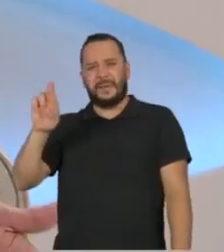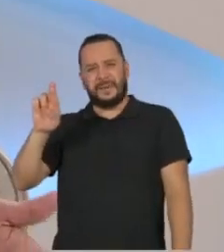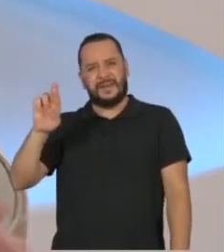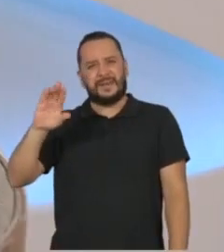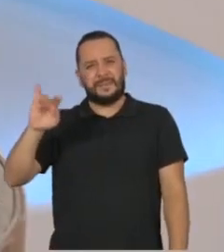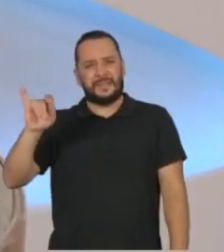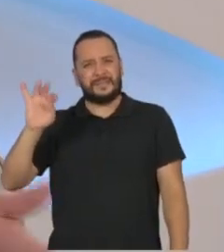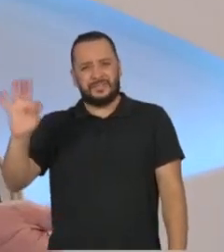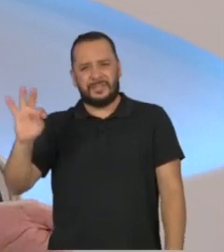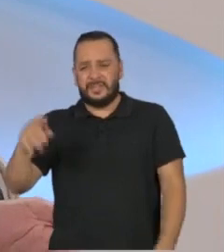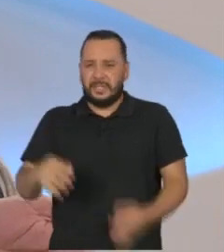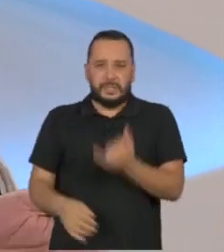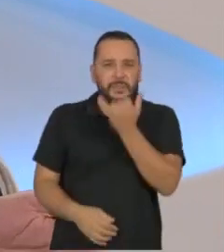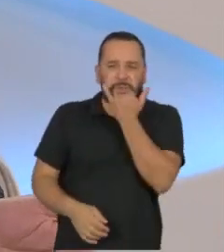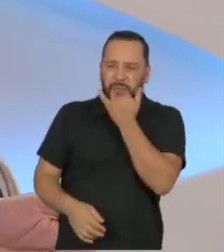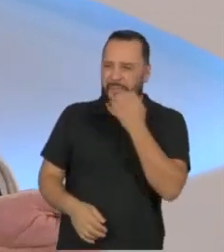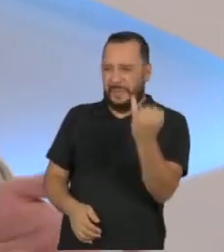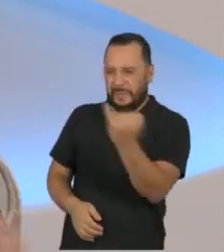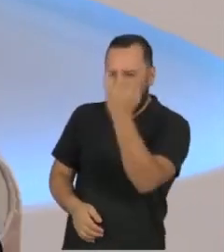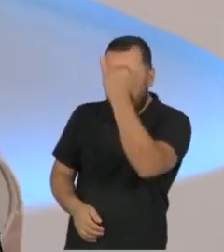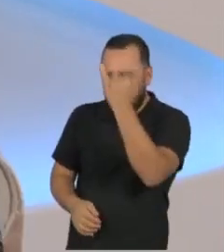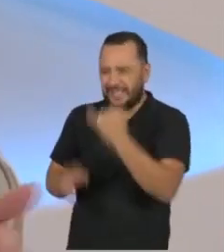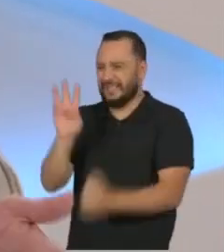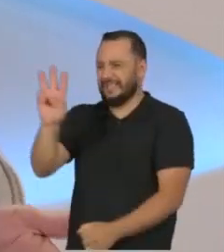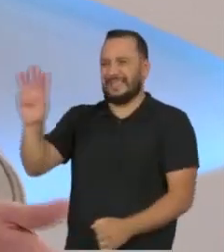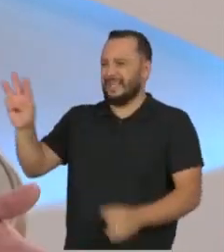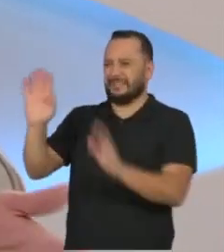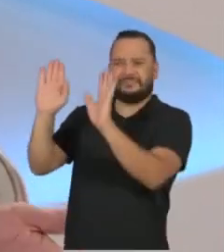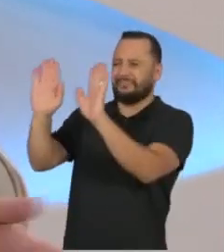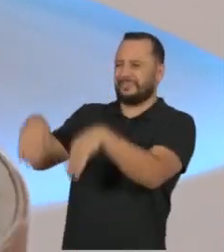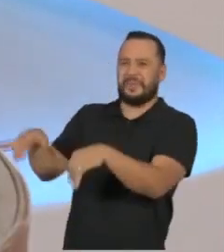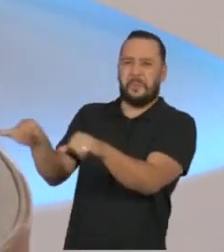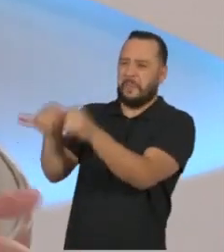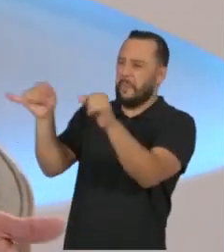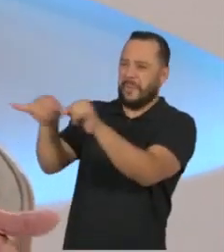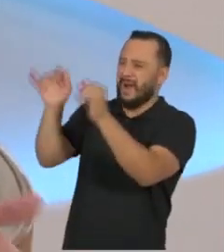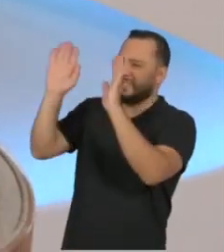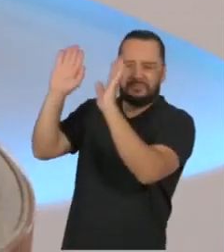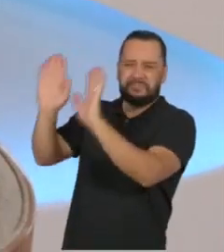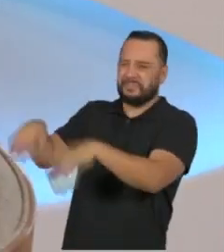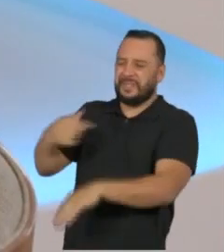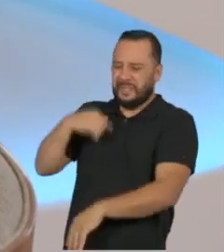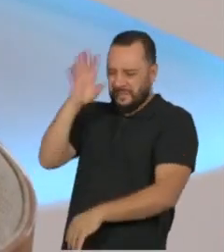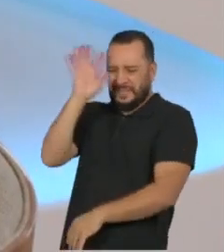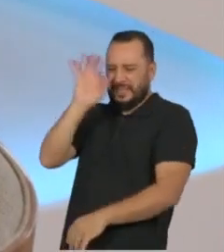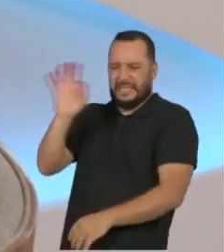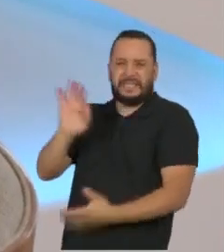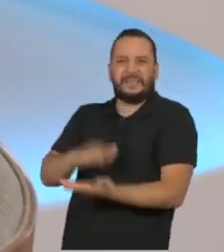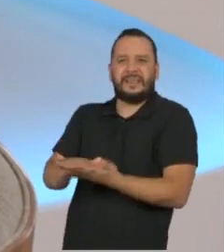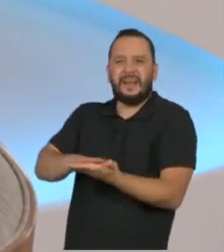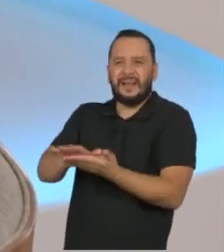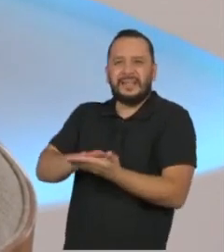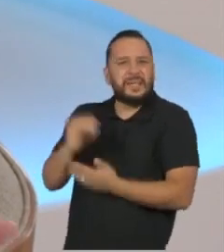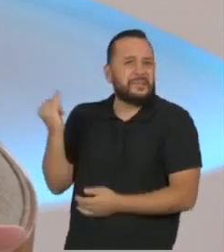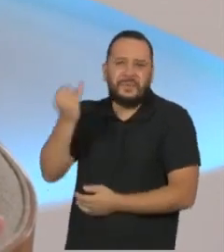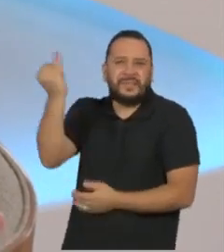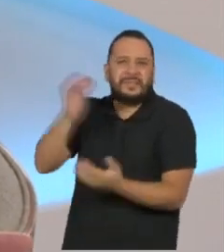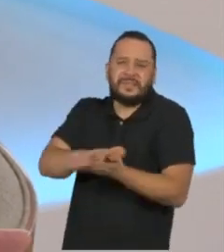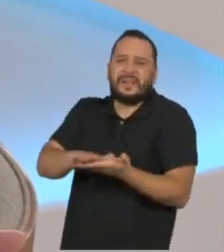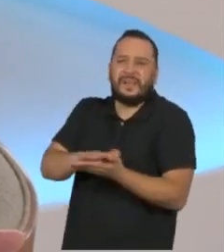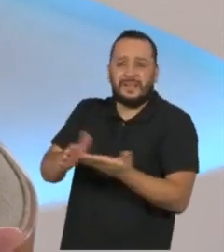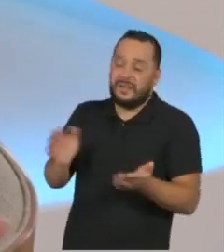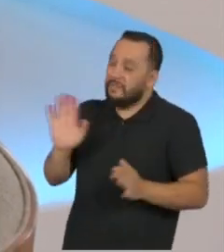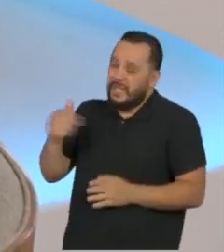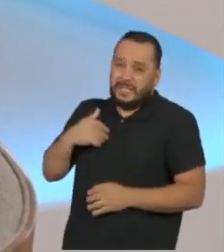Sinceramente, eu nunca dei muita importância para isso, acho que ali é um monte de bobajarada, nunca entendi muito bem a importância para aquilo. Agora, foi